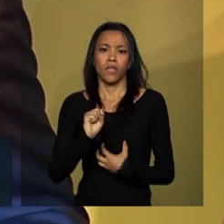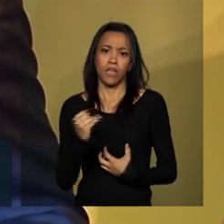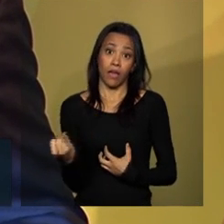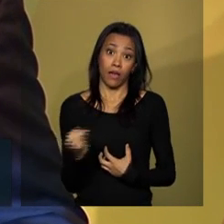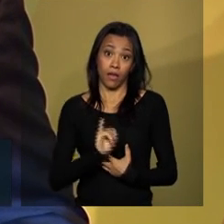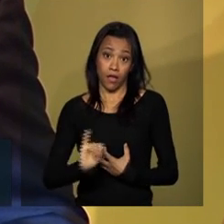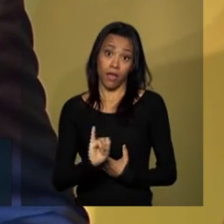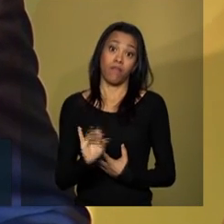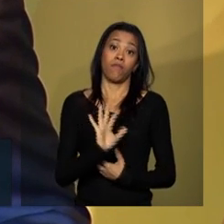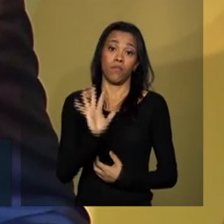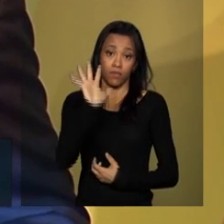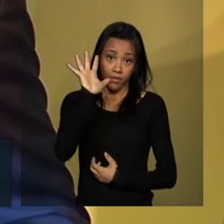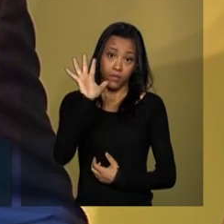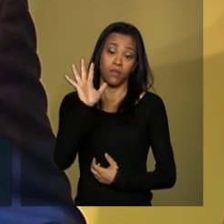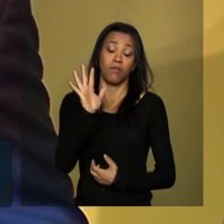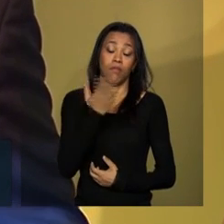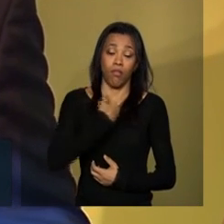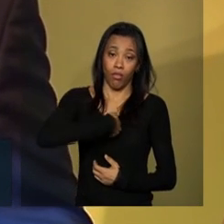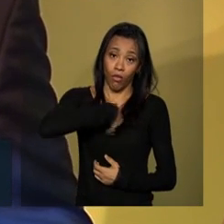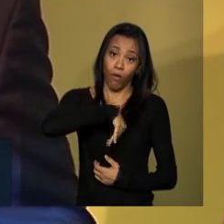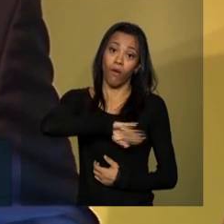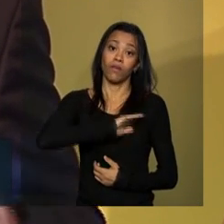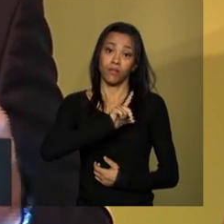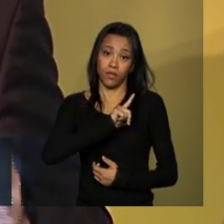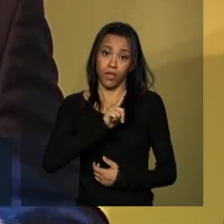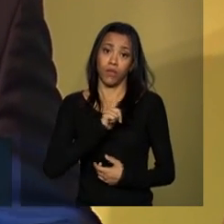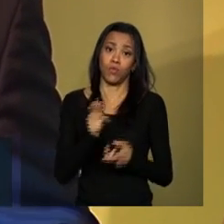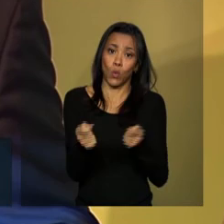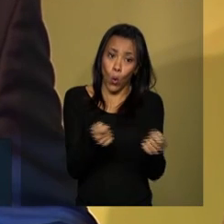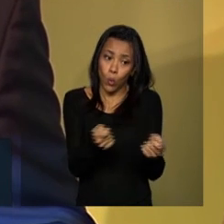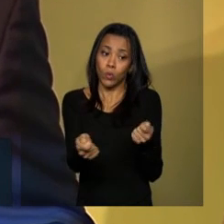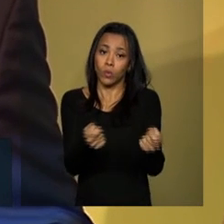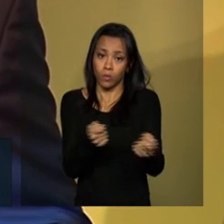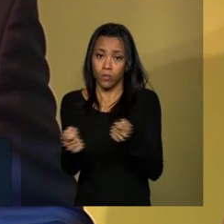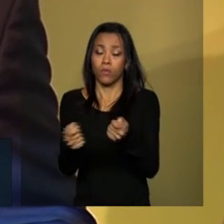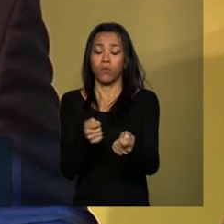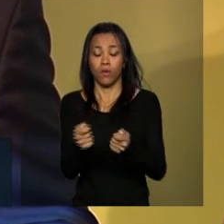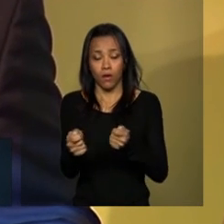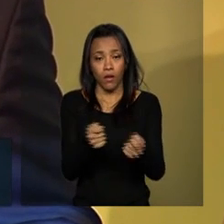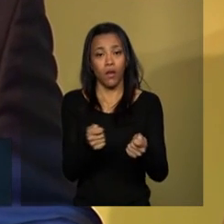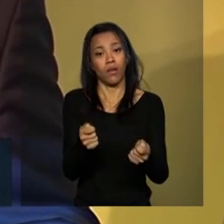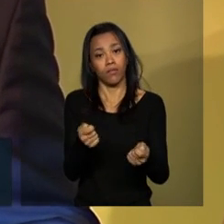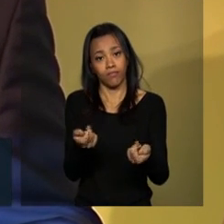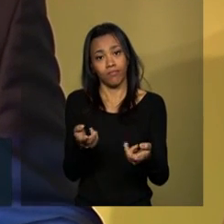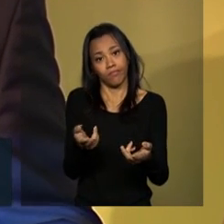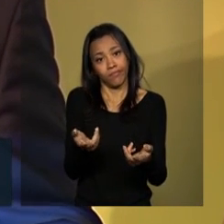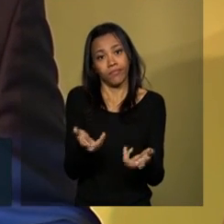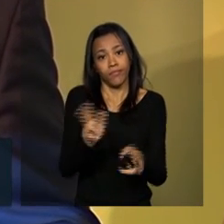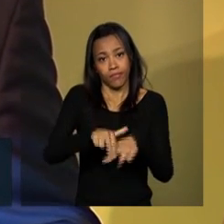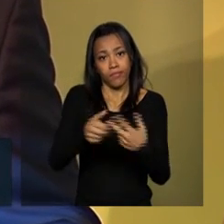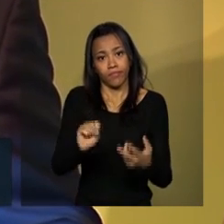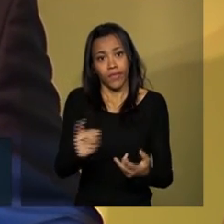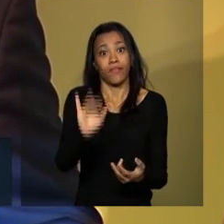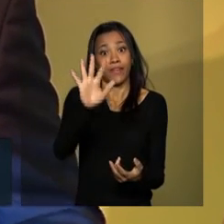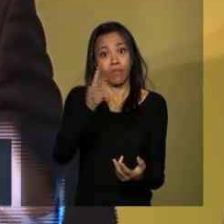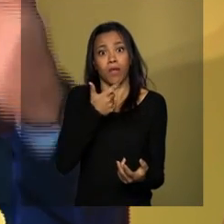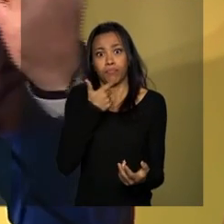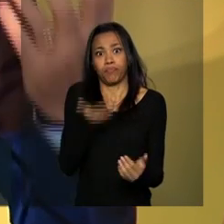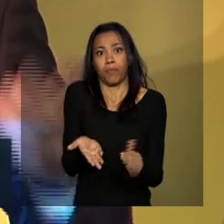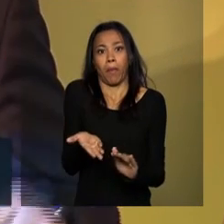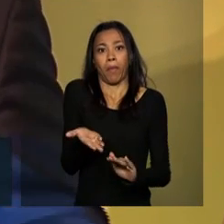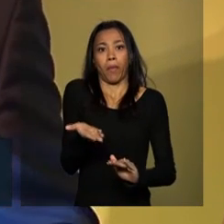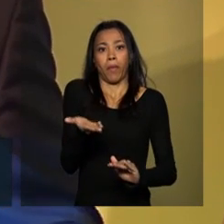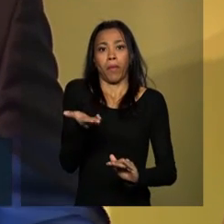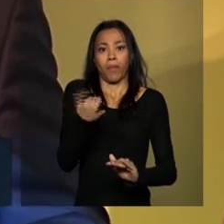temos conseguido controlar as expectativas de inflação. Apesar do crescimento temporário da inflação, as